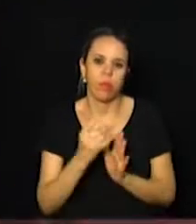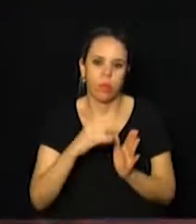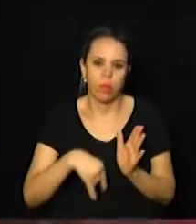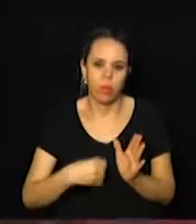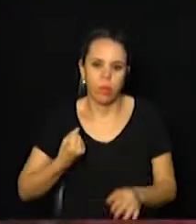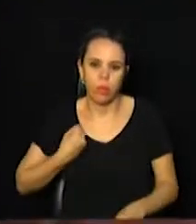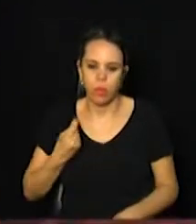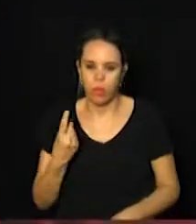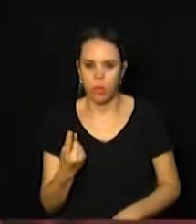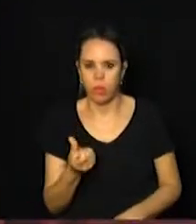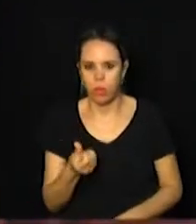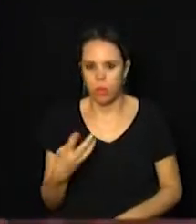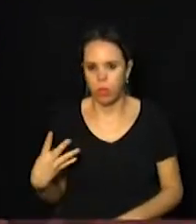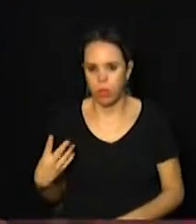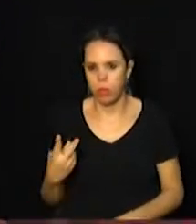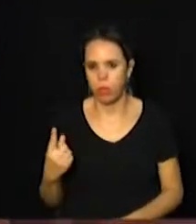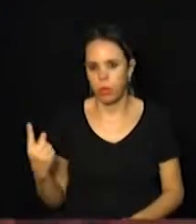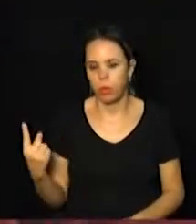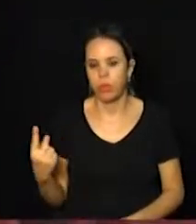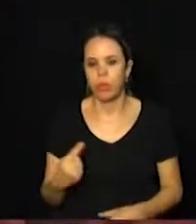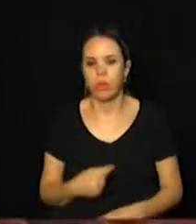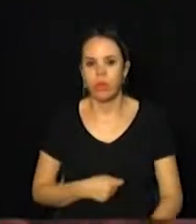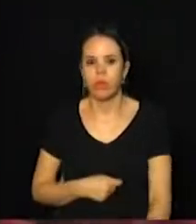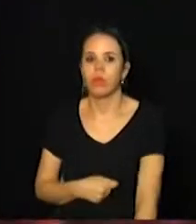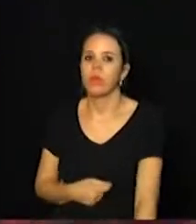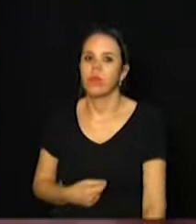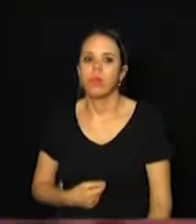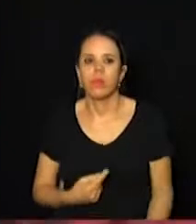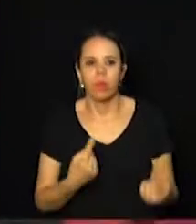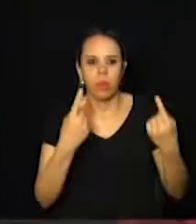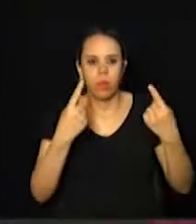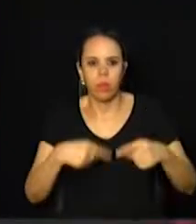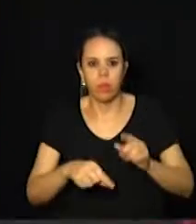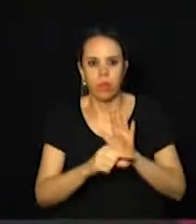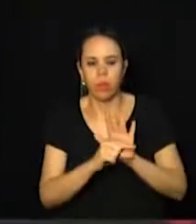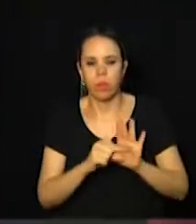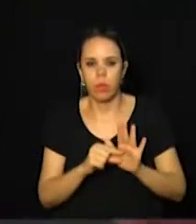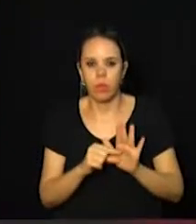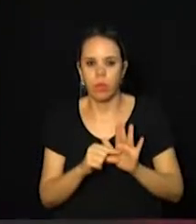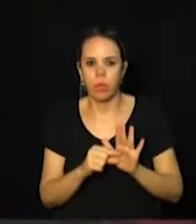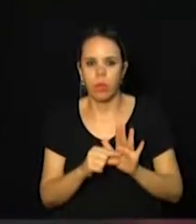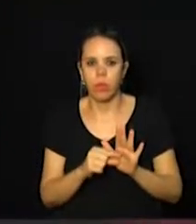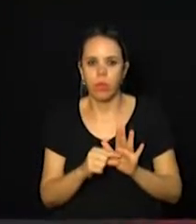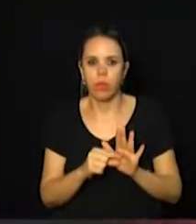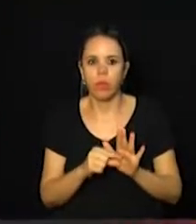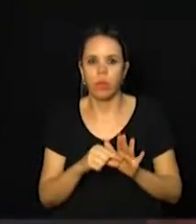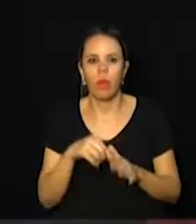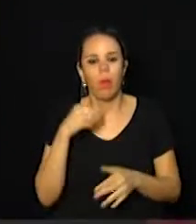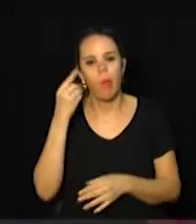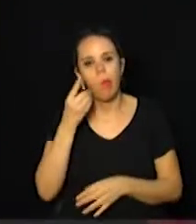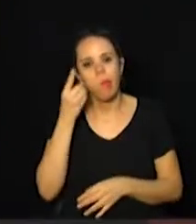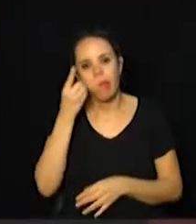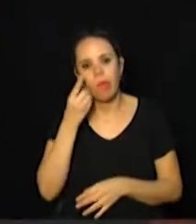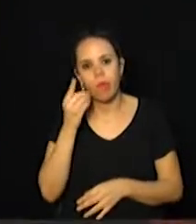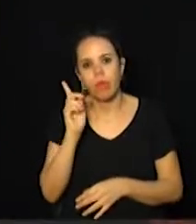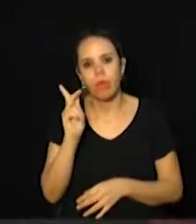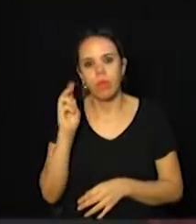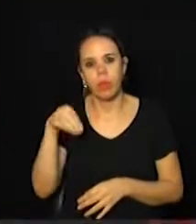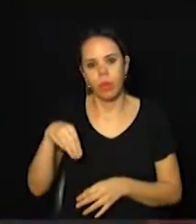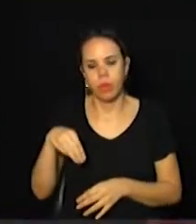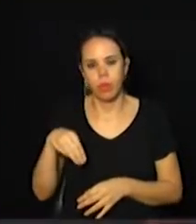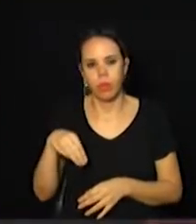Moção nº 164 2021 e protesta contra emenda aditiva do deputado Kim kataguiri